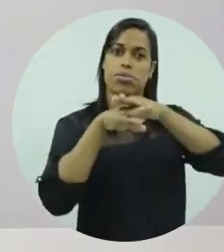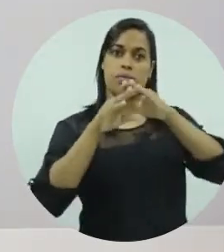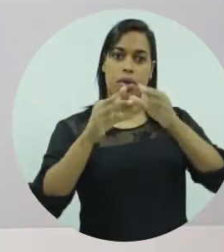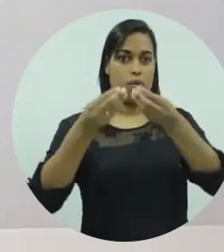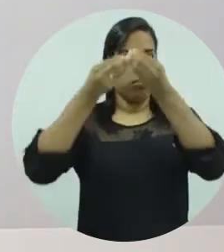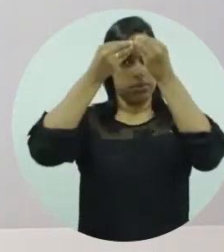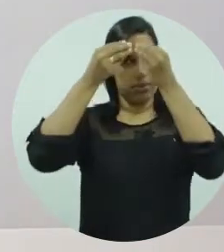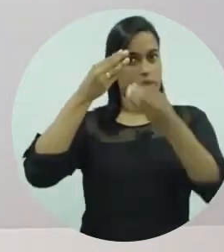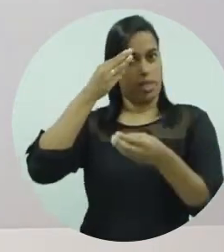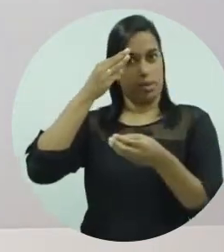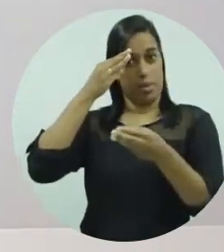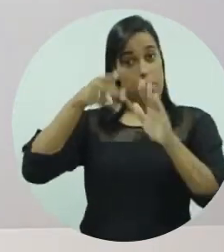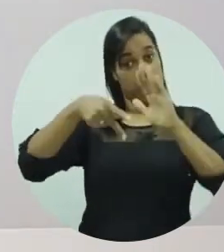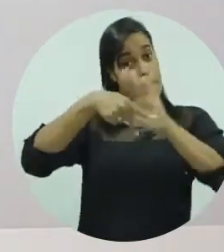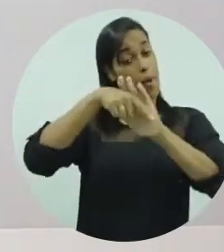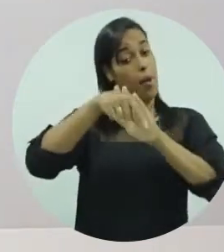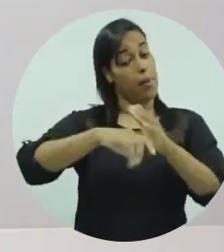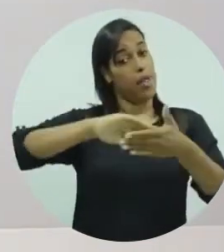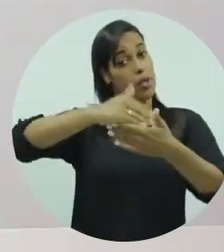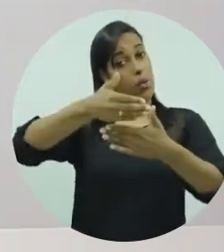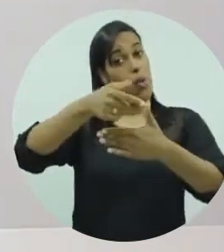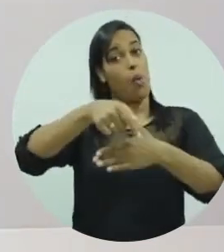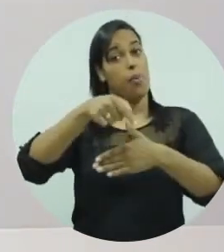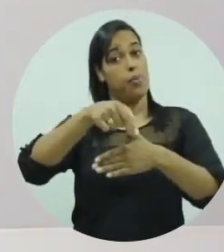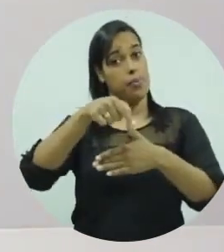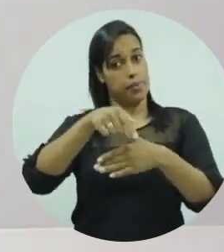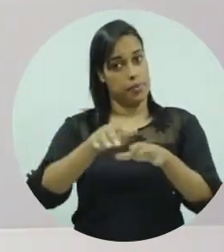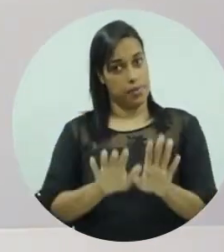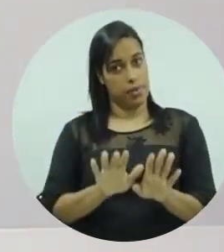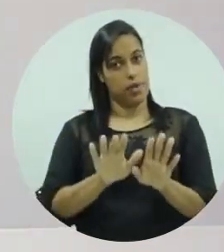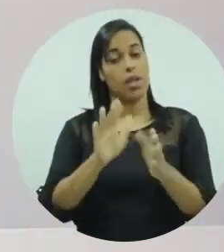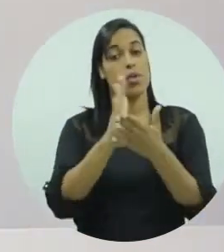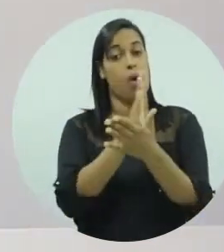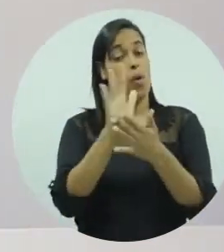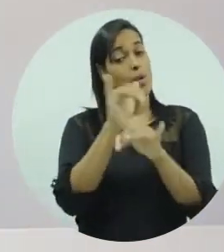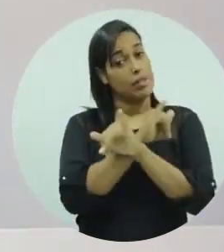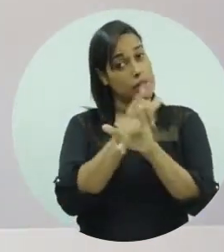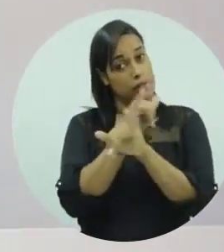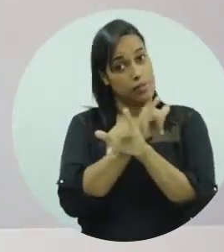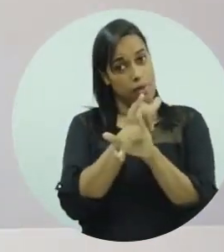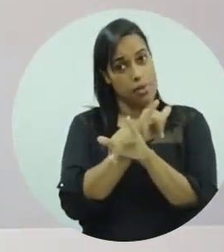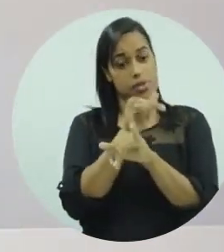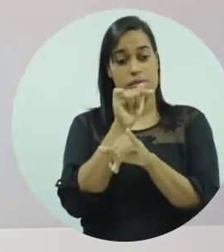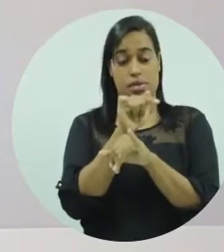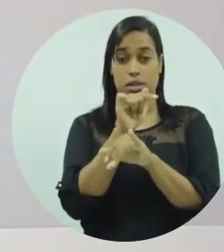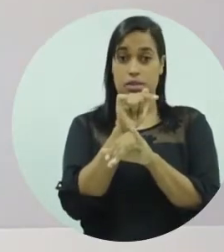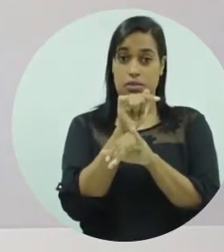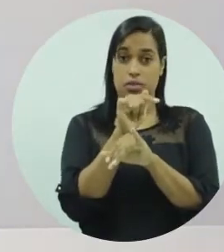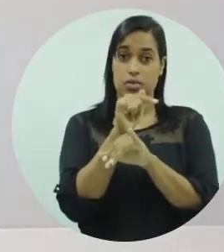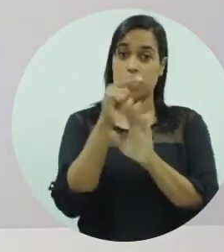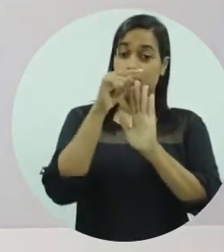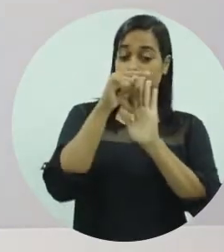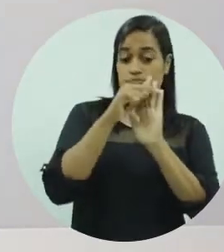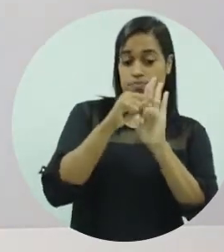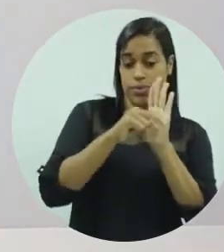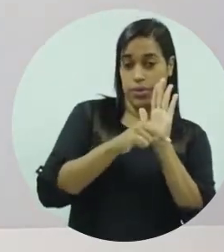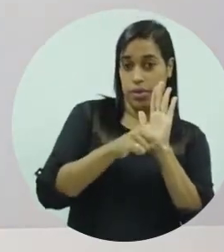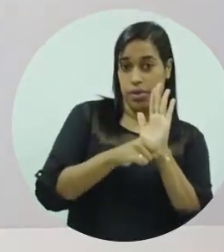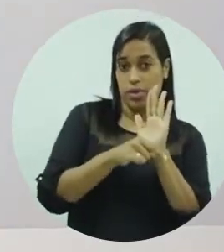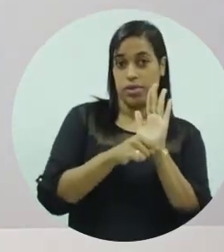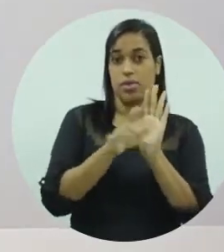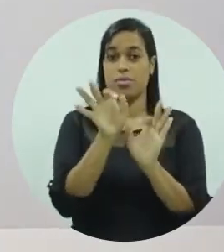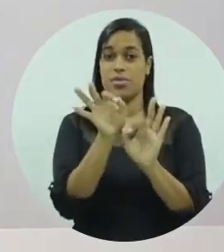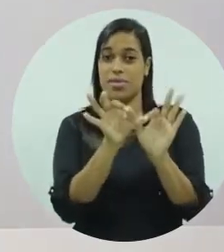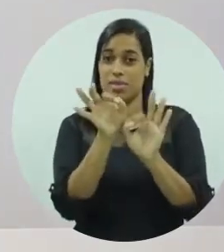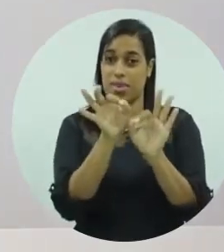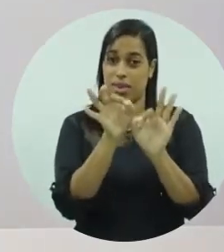memória dados. Tem que se entender que programas de computador, eles manipulam dados. Então, eles recolhem um